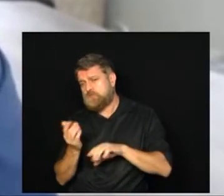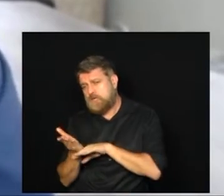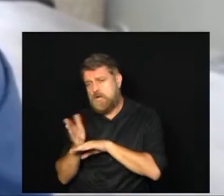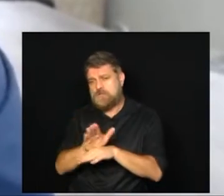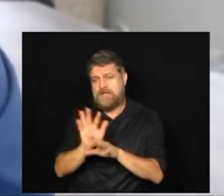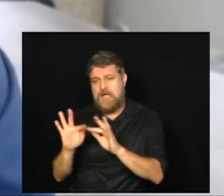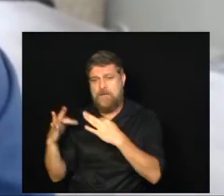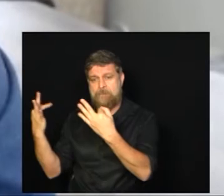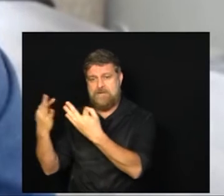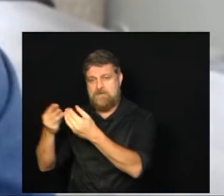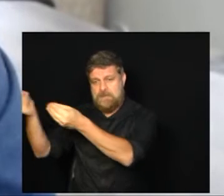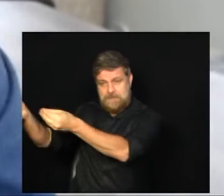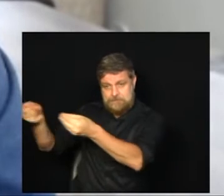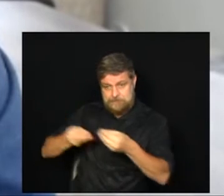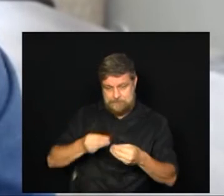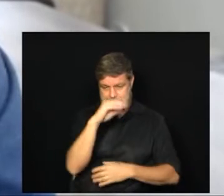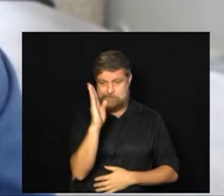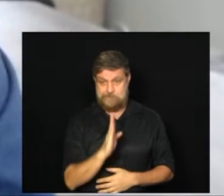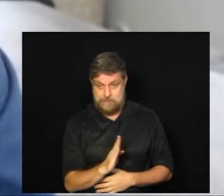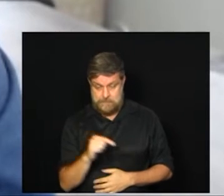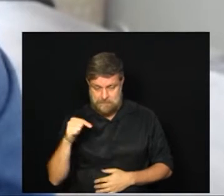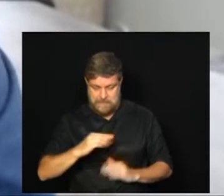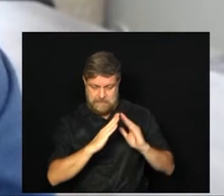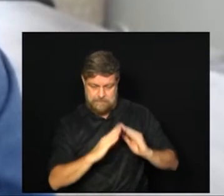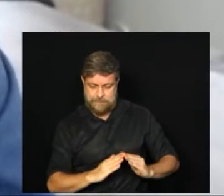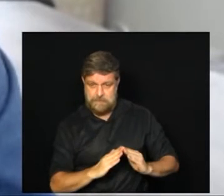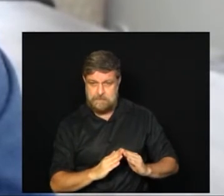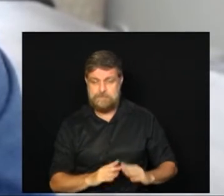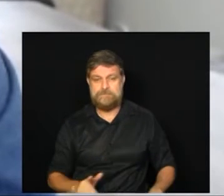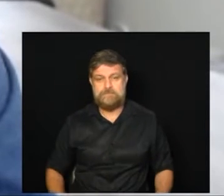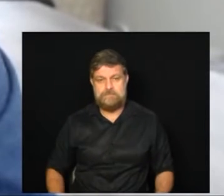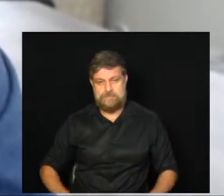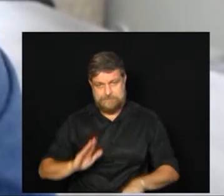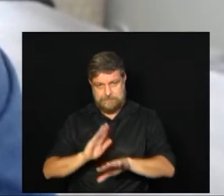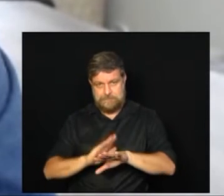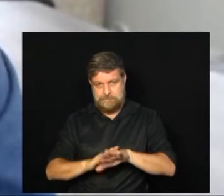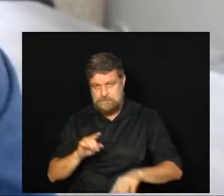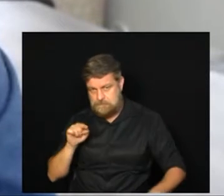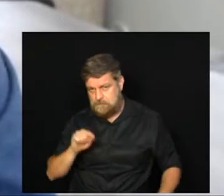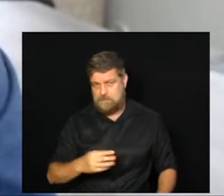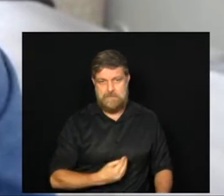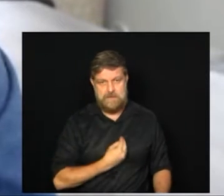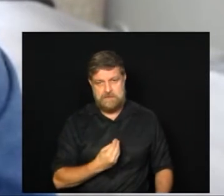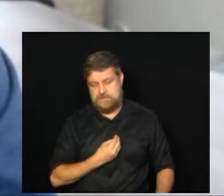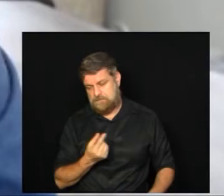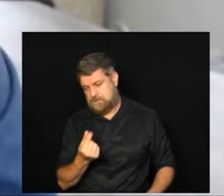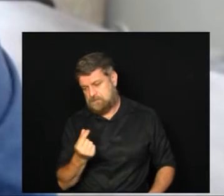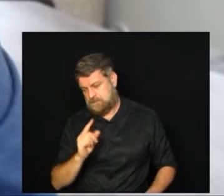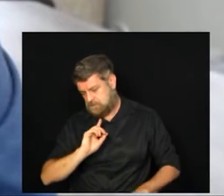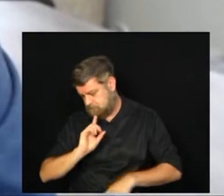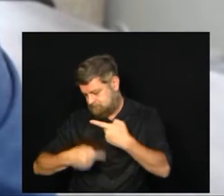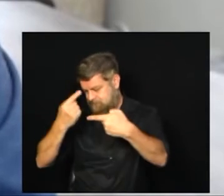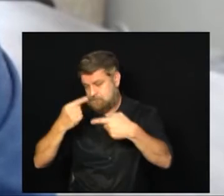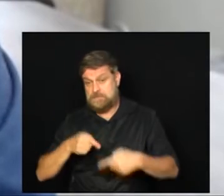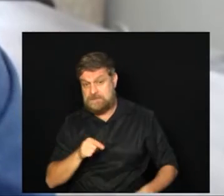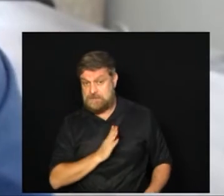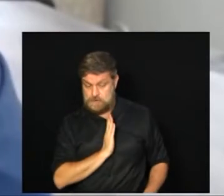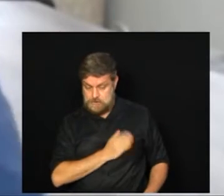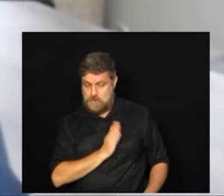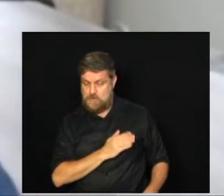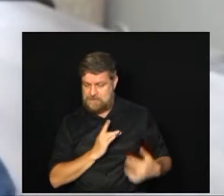guardando seu dinheiro mês a mês, fazendo boas aplicações, multiplicando e ajudar outras pessoas.